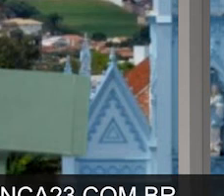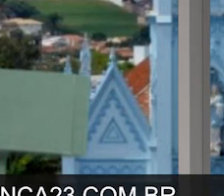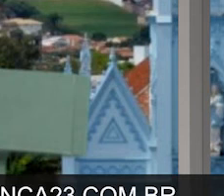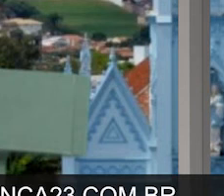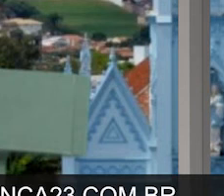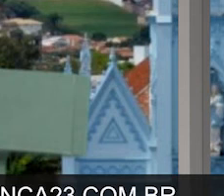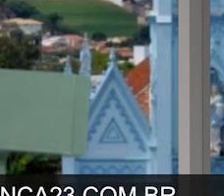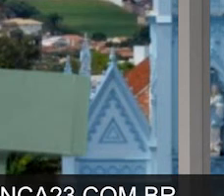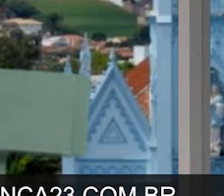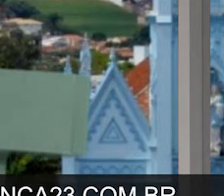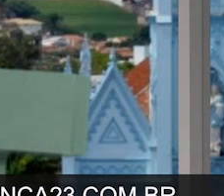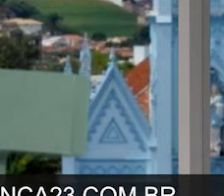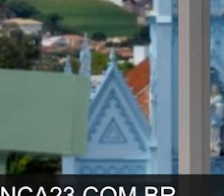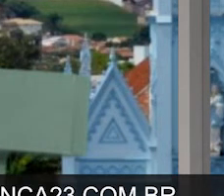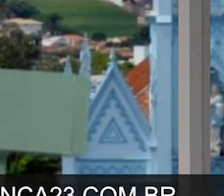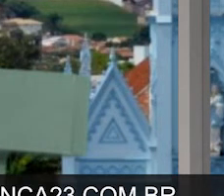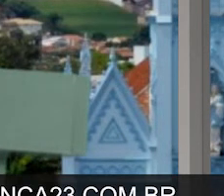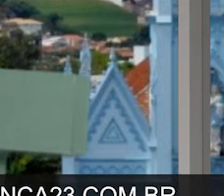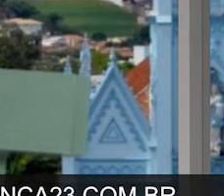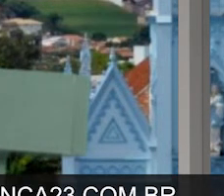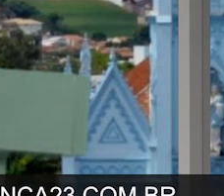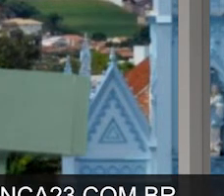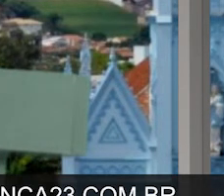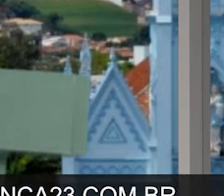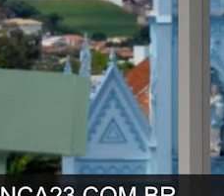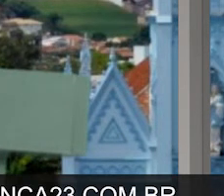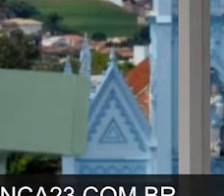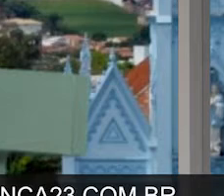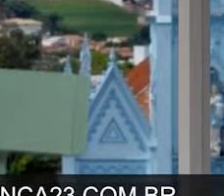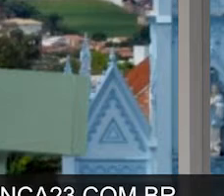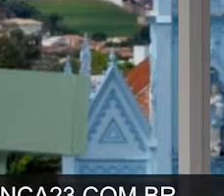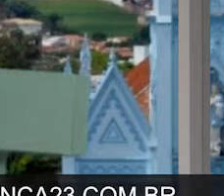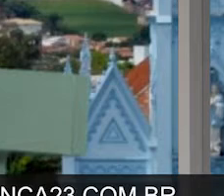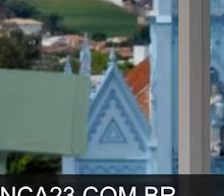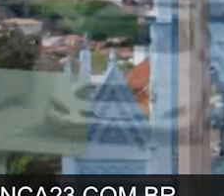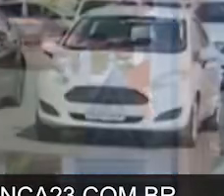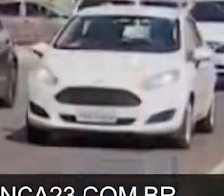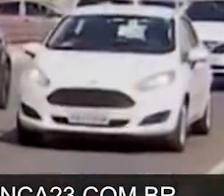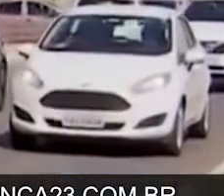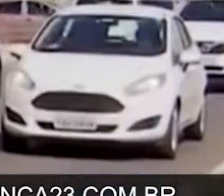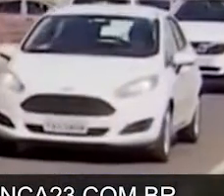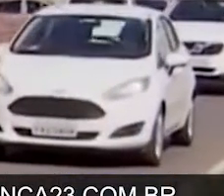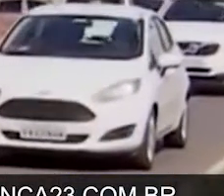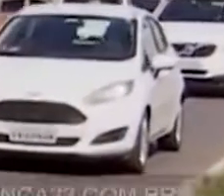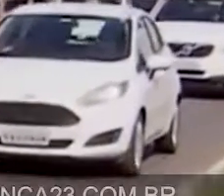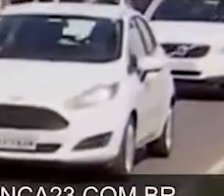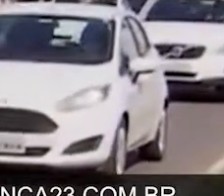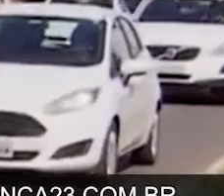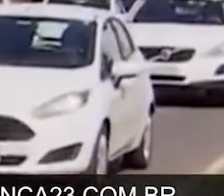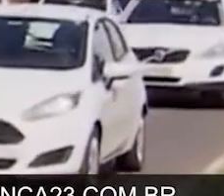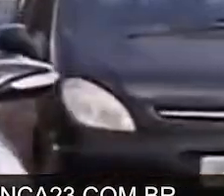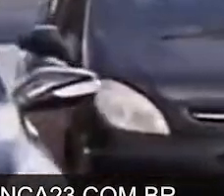Existem campanhas que estão sendo feitas para incentivar as pessoas a trocarem os veículos por modelos,